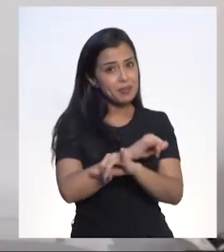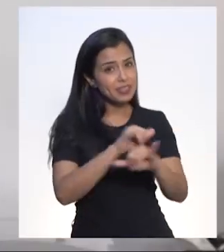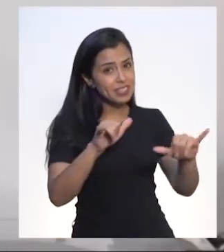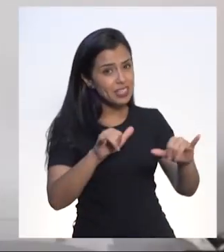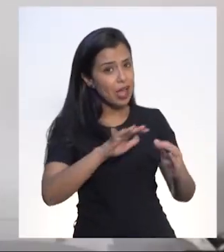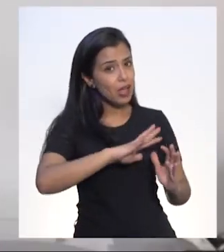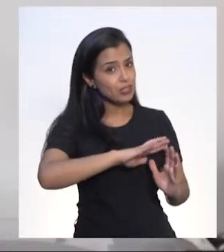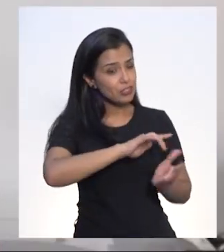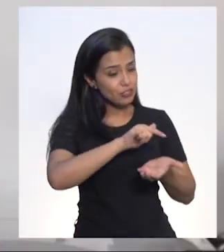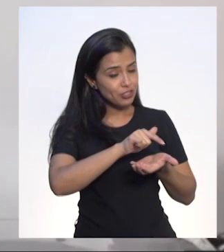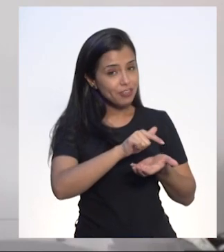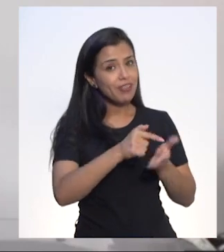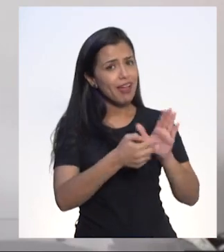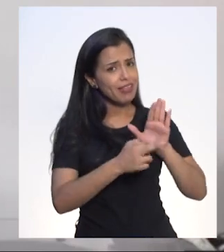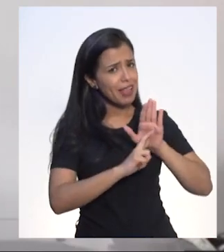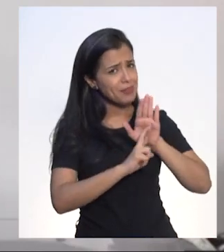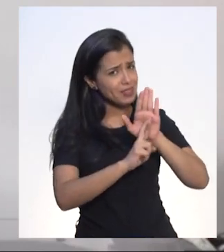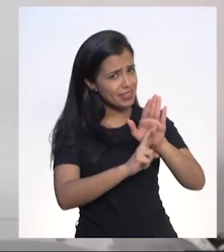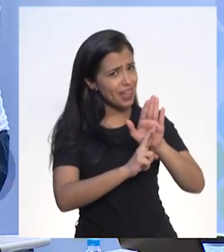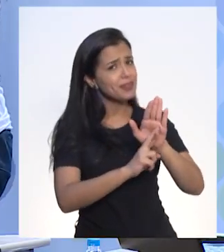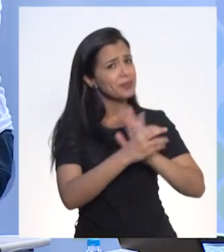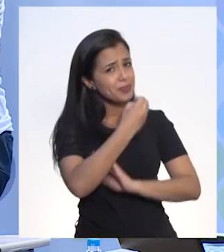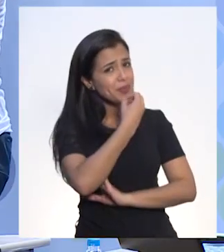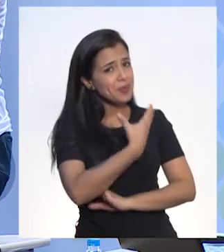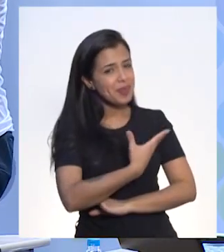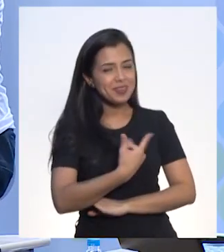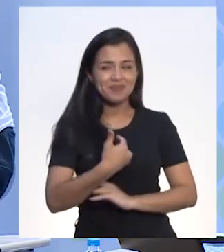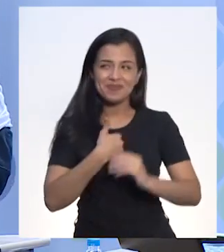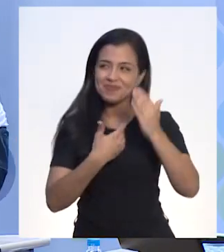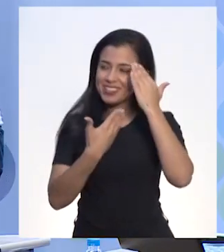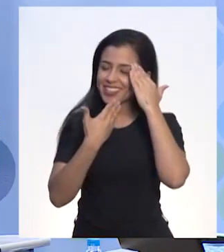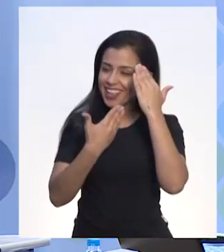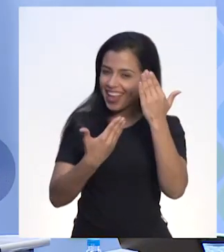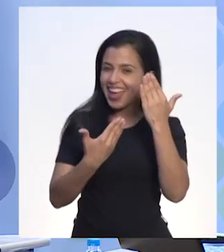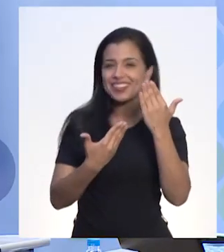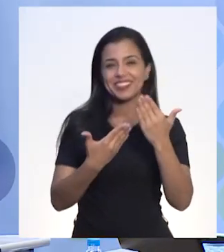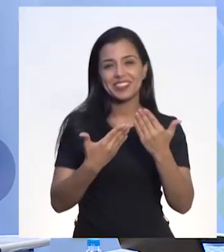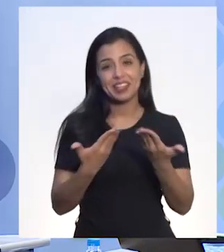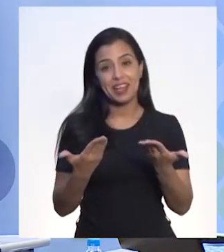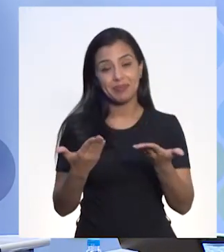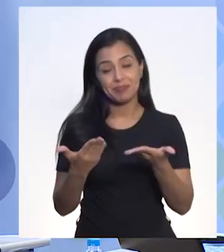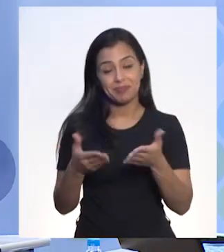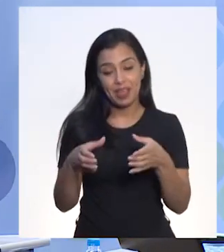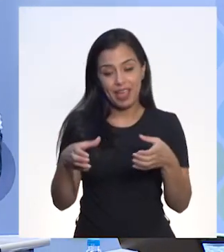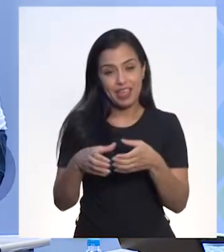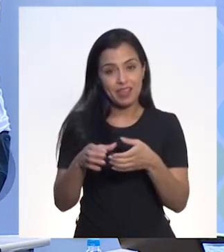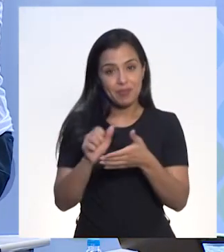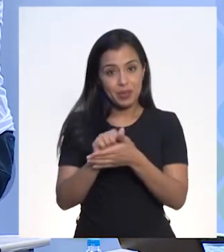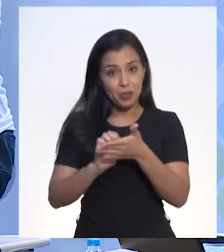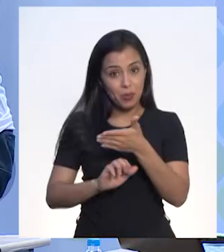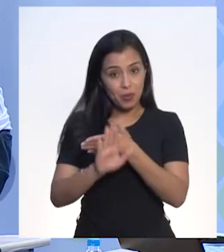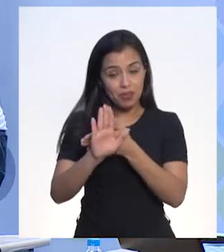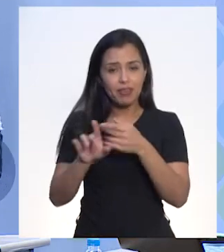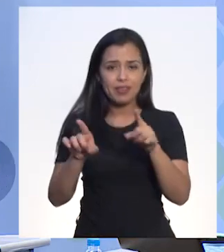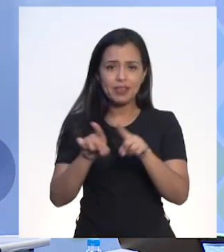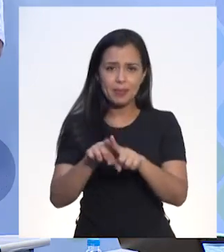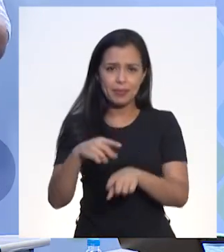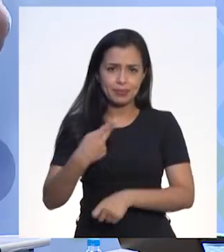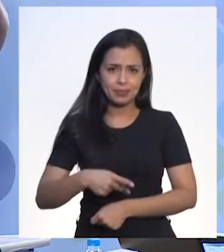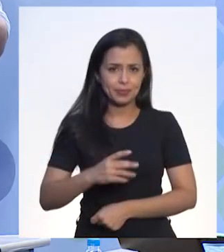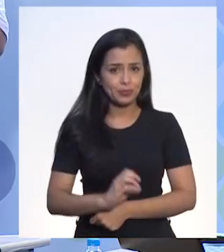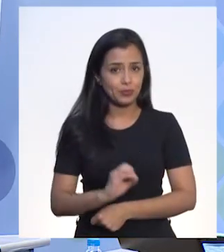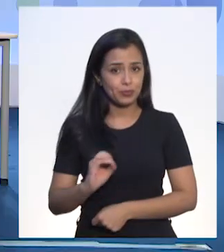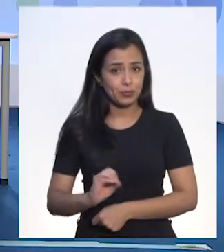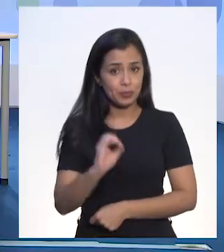geografia está muito bem representada. Obrigado. Ambos, tanto da parte da equipe curricular, como inclusive aqui no Centro de Mídias, e